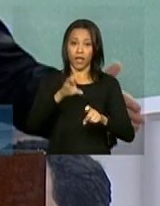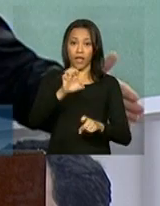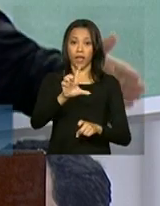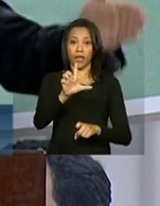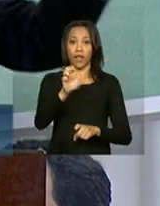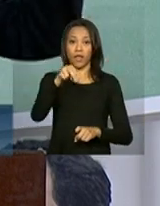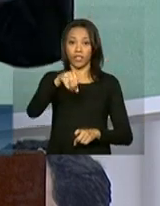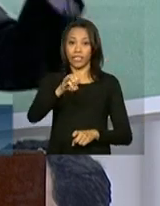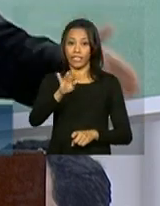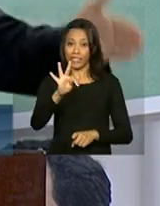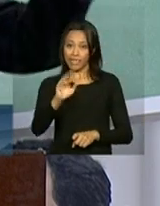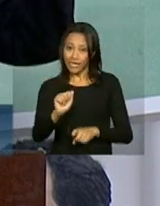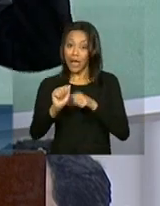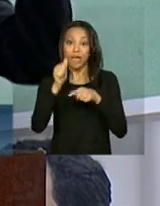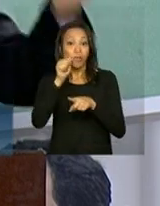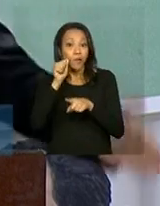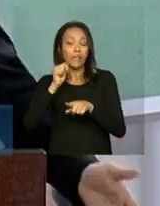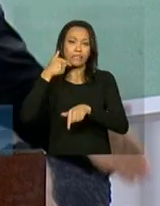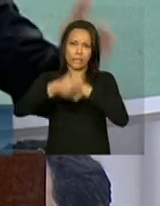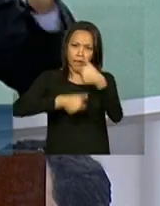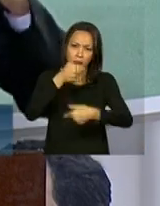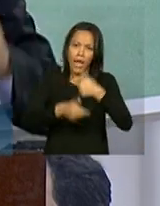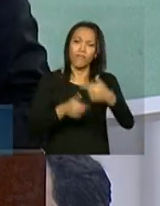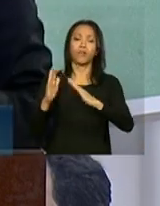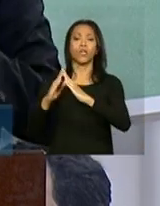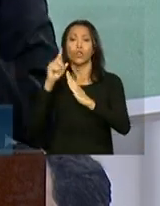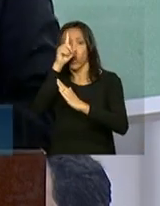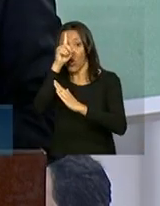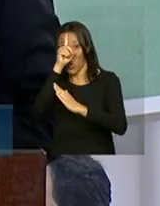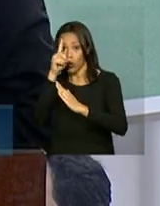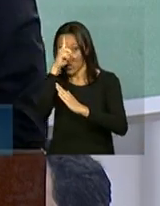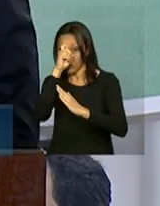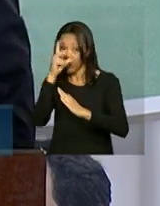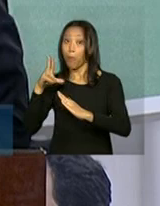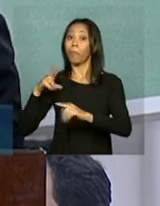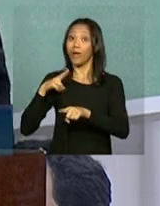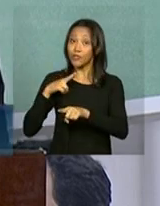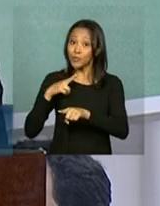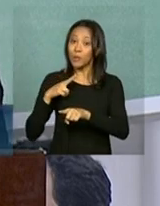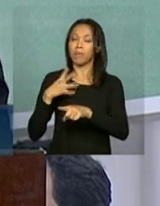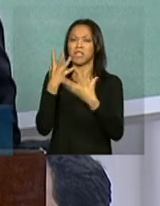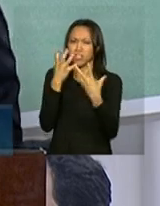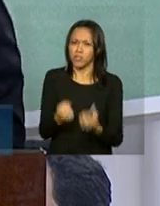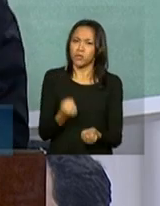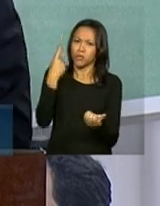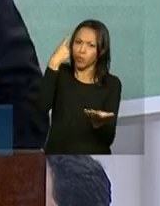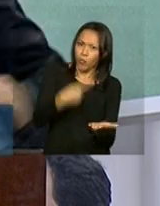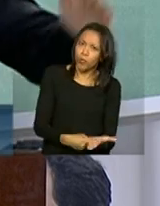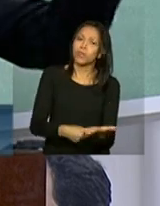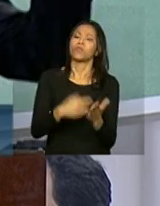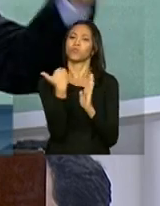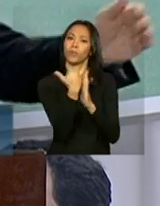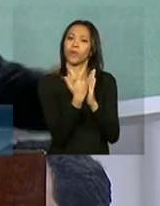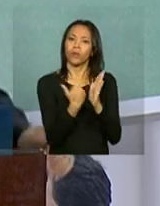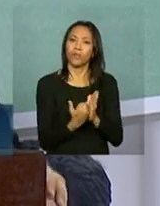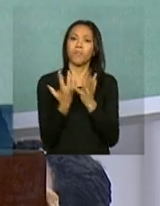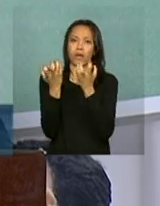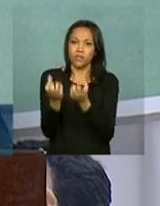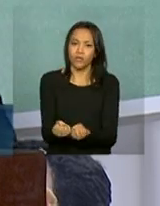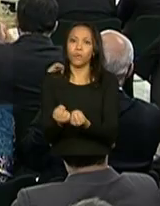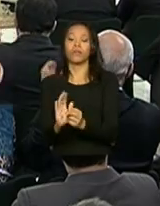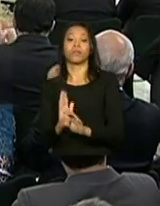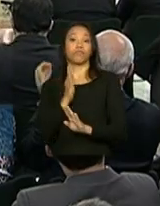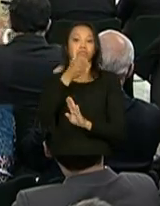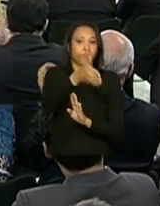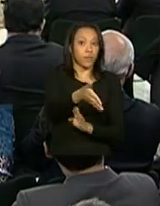brasileira que trabalhava num hospital privado, mas abraçou o compromisso de atender o nosso povo através do Mais Médicos, o Alto do